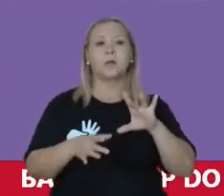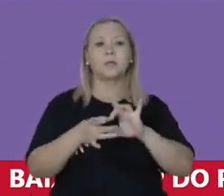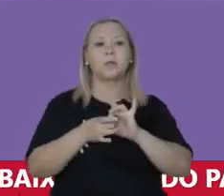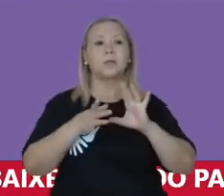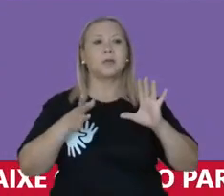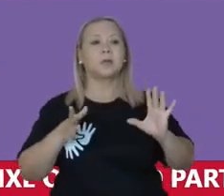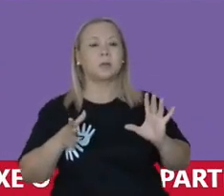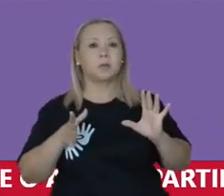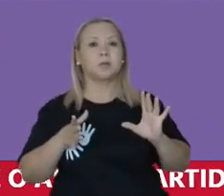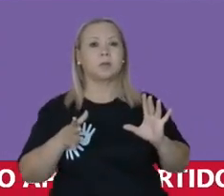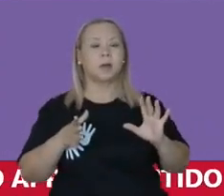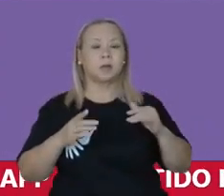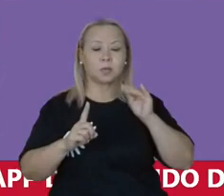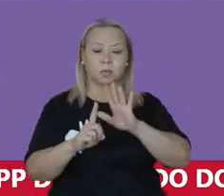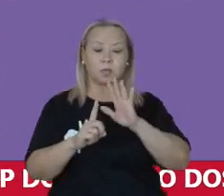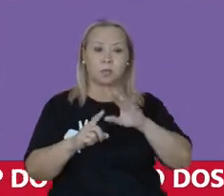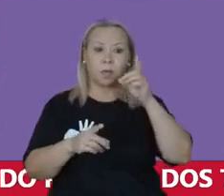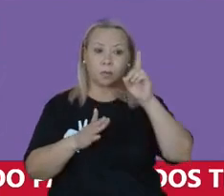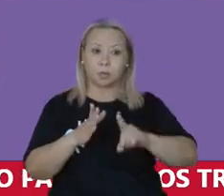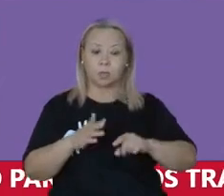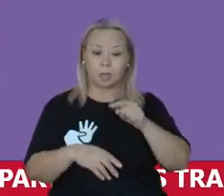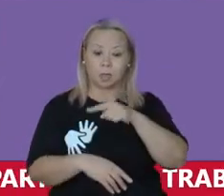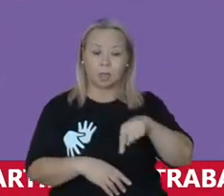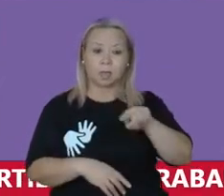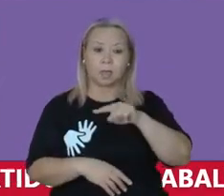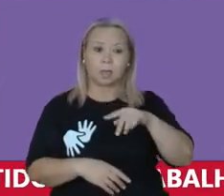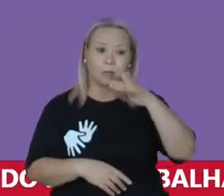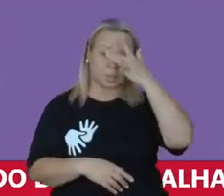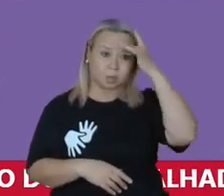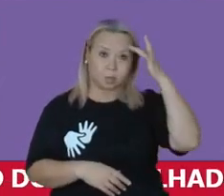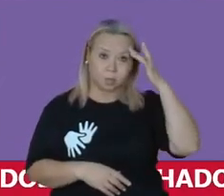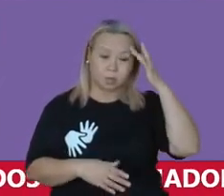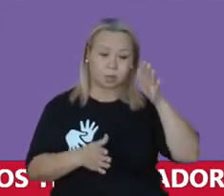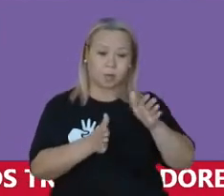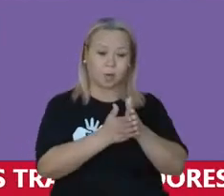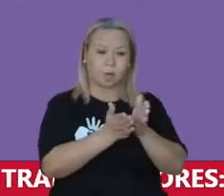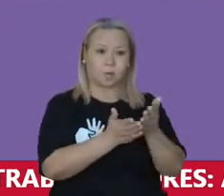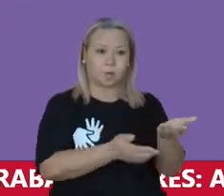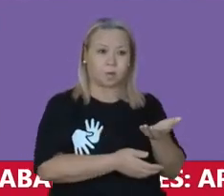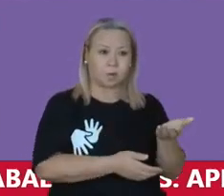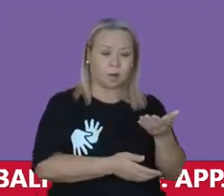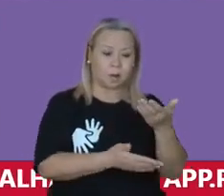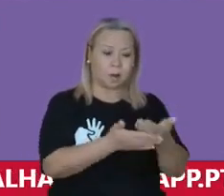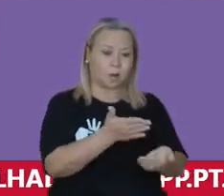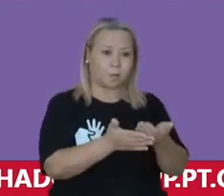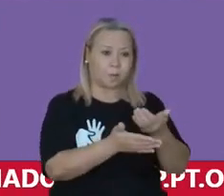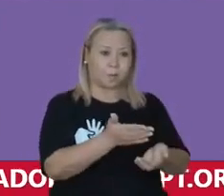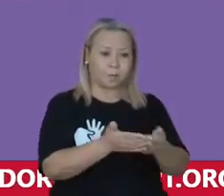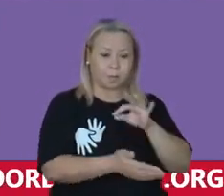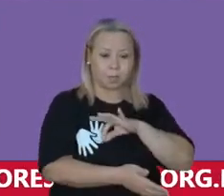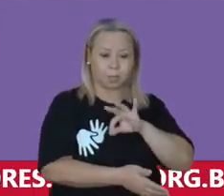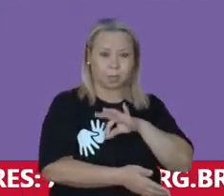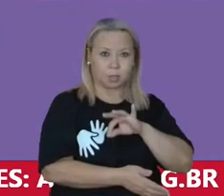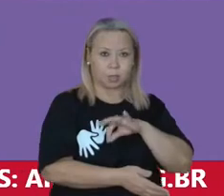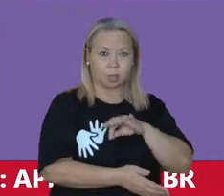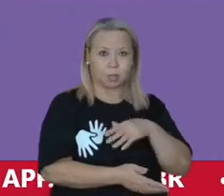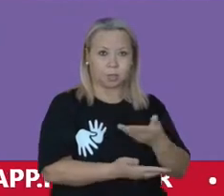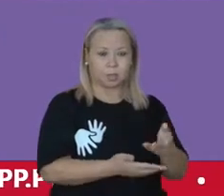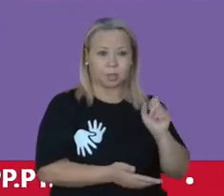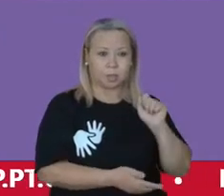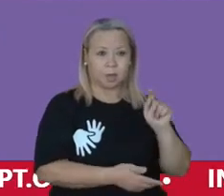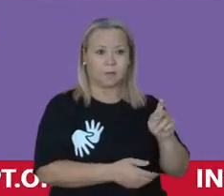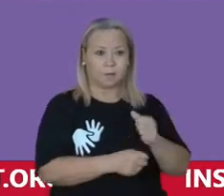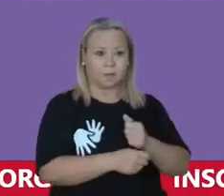dessa análise de impacto nos direitos. Essas pessoas que estão passando a miséria e a pobreza com perda de renda com a reforma da Previdência